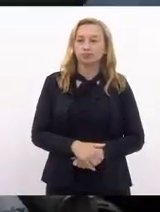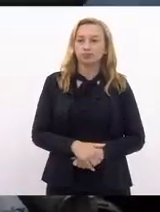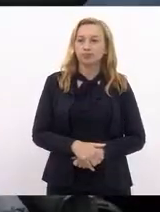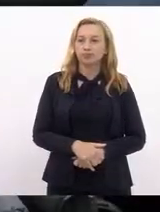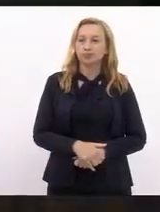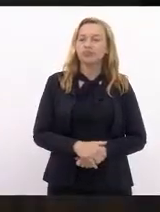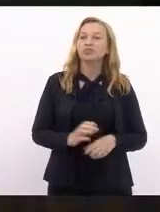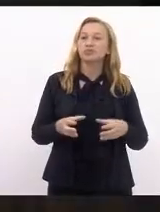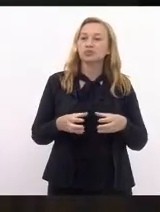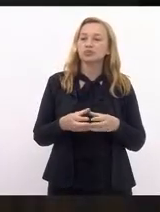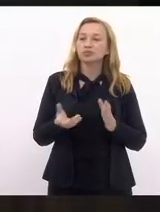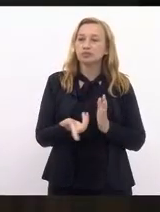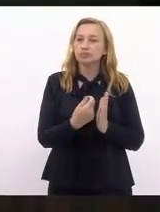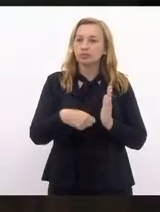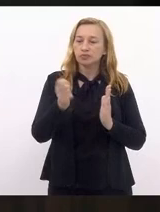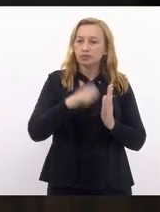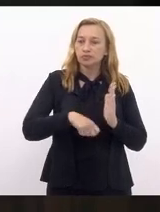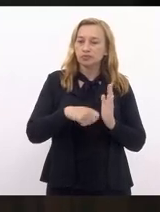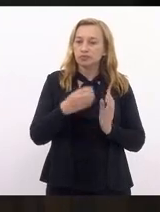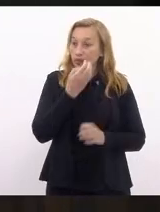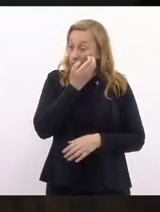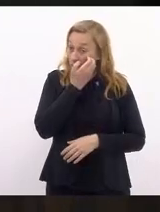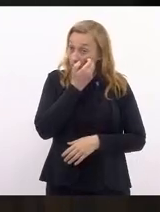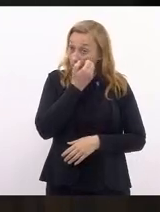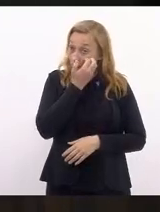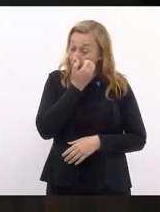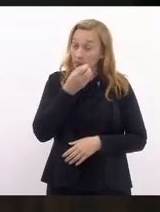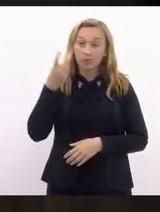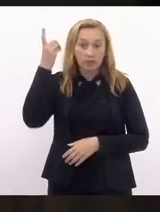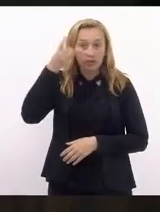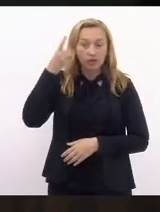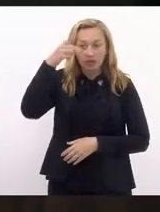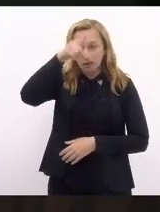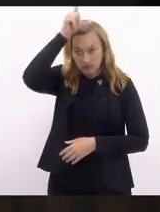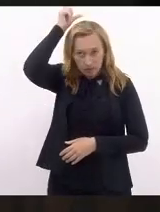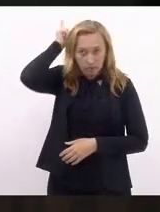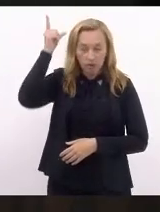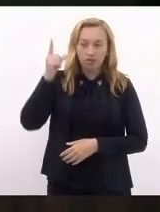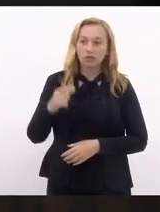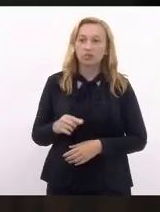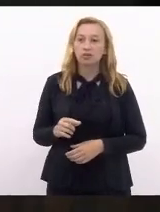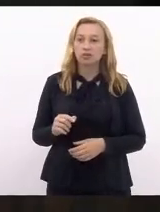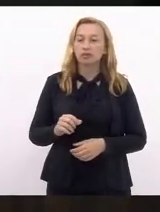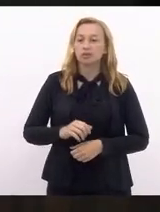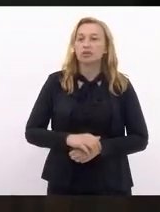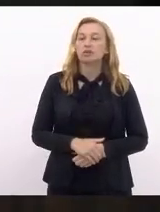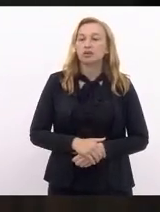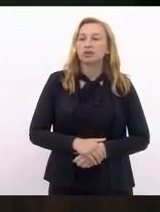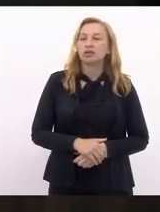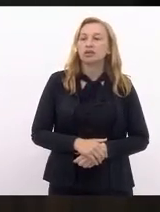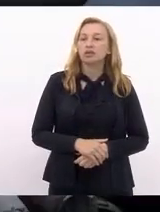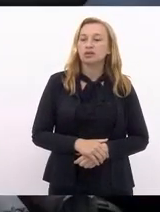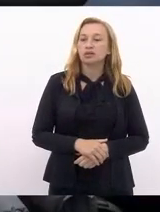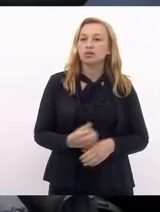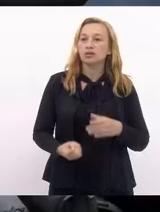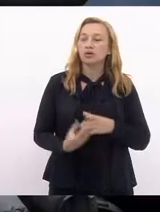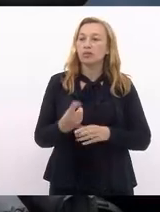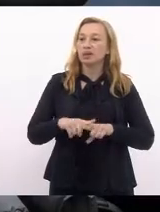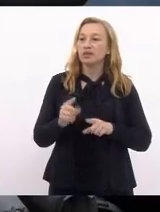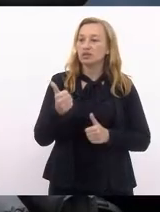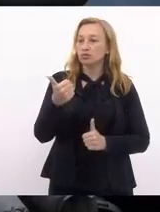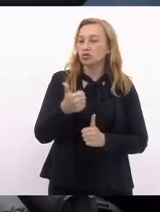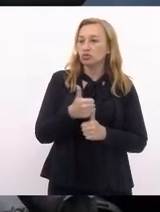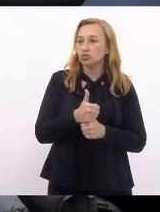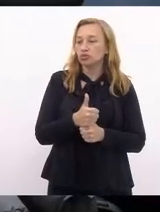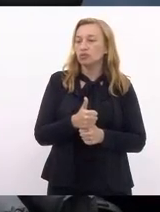ela começou a tributação agora assim Deputado Luiz Paulo quê Porque é autor mas é substantivo o senhor